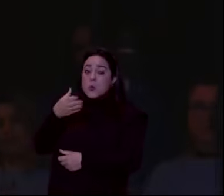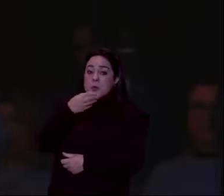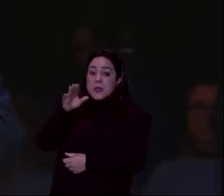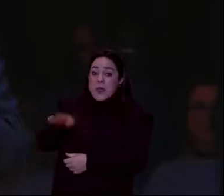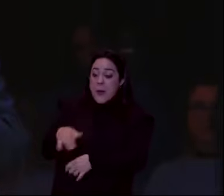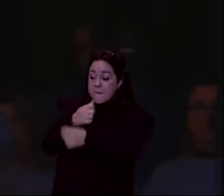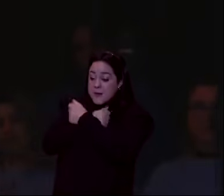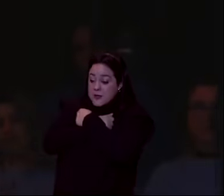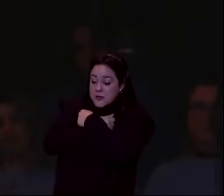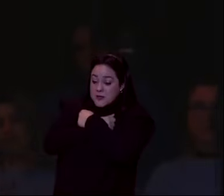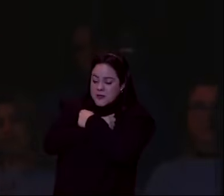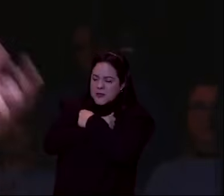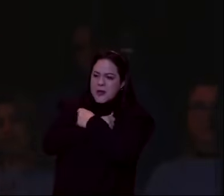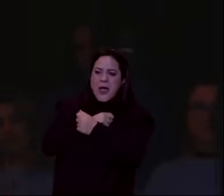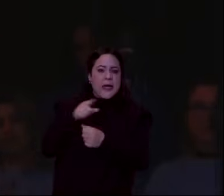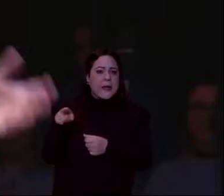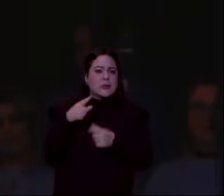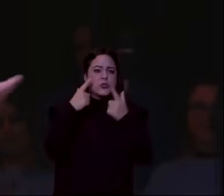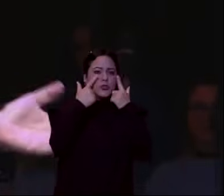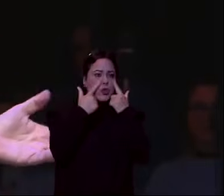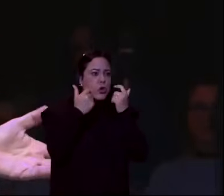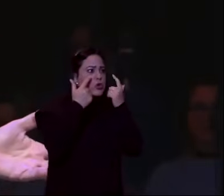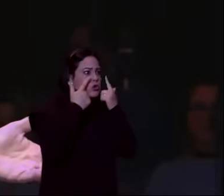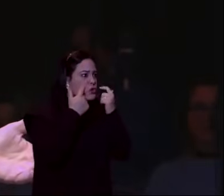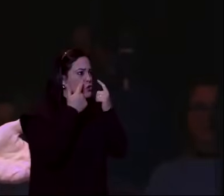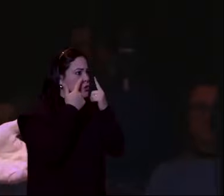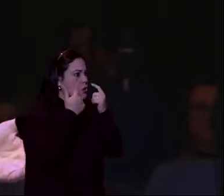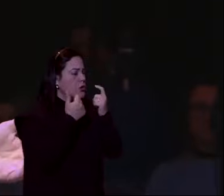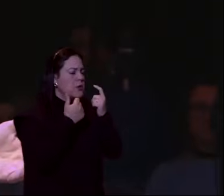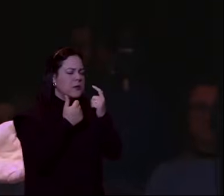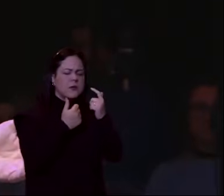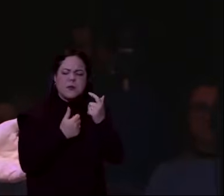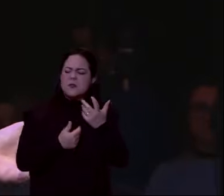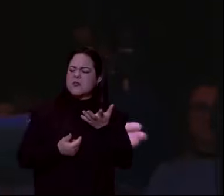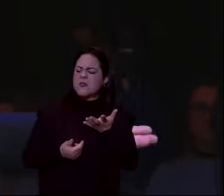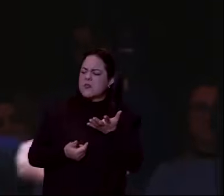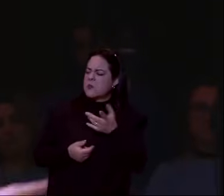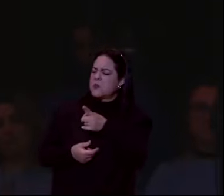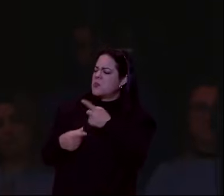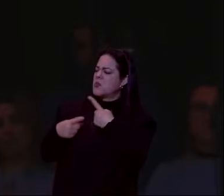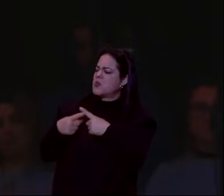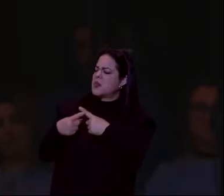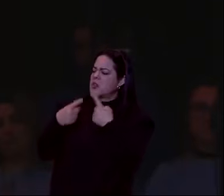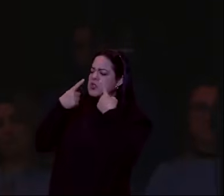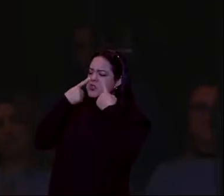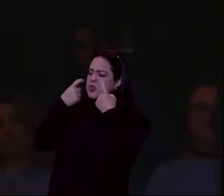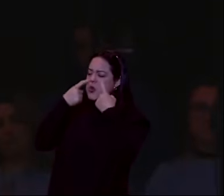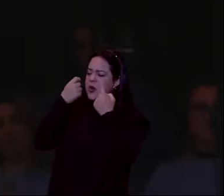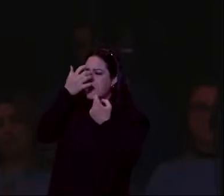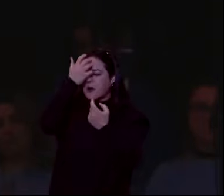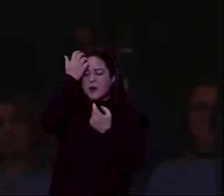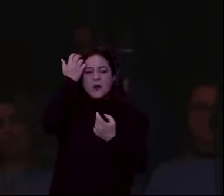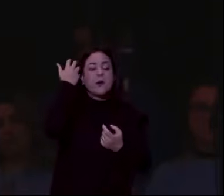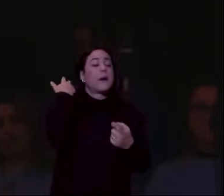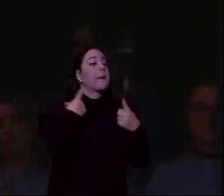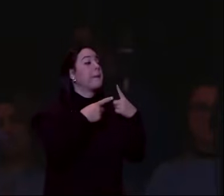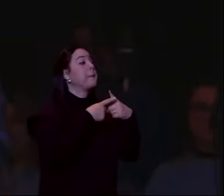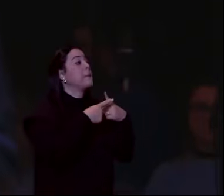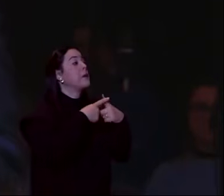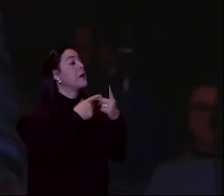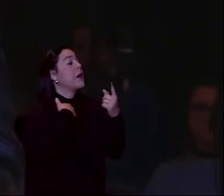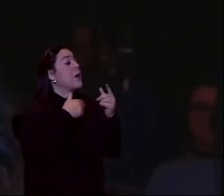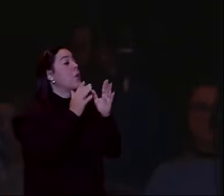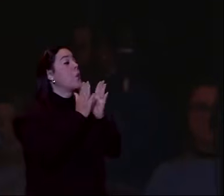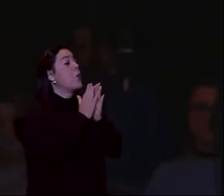ele começou a chorar, e ele disse assim: por que você está chorando? Ele disse: porque eu fiz